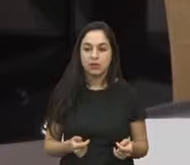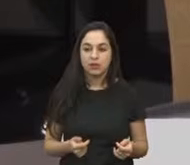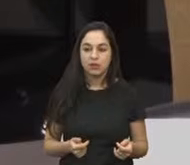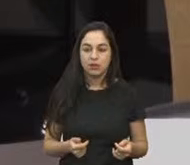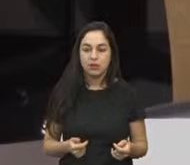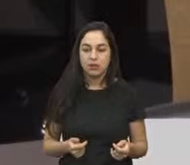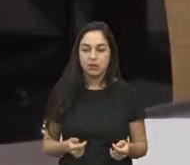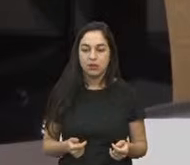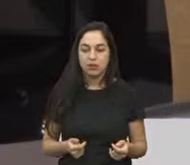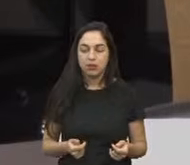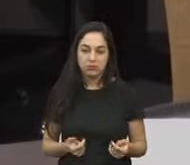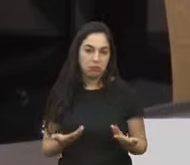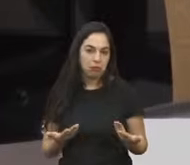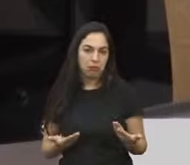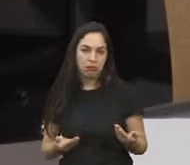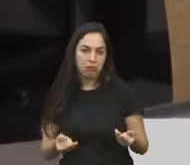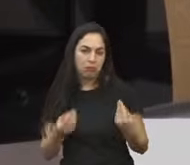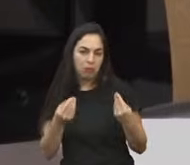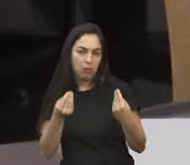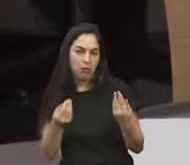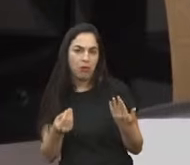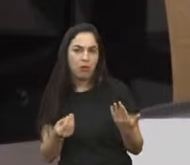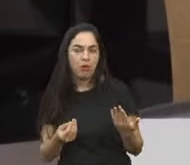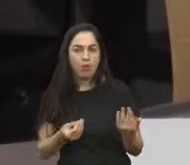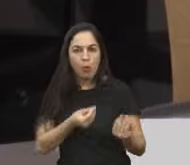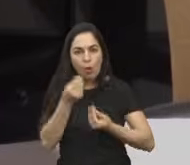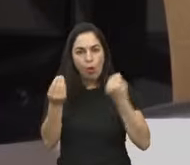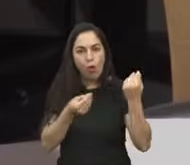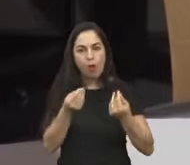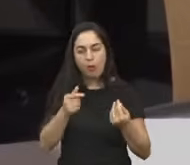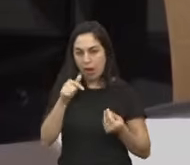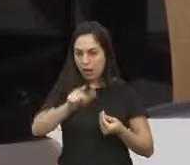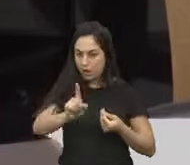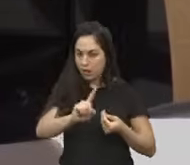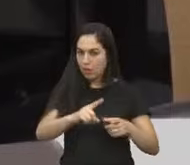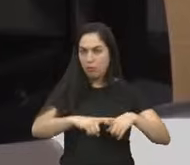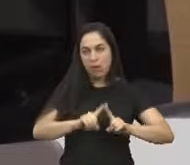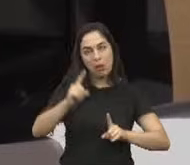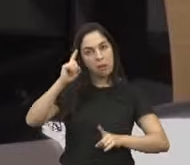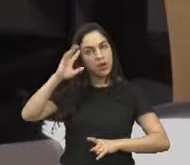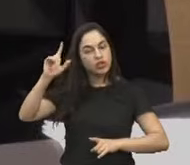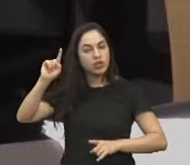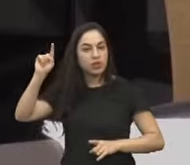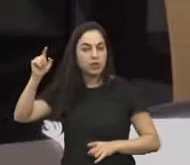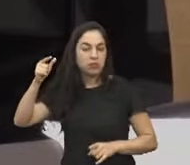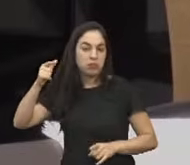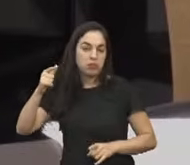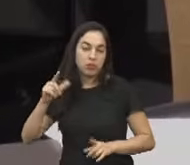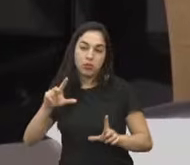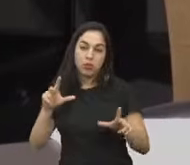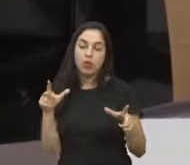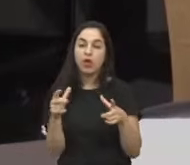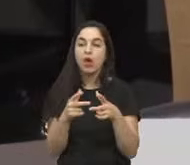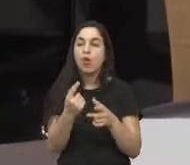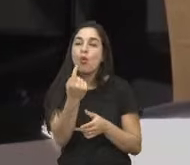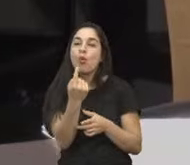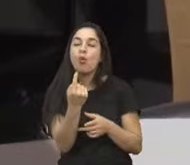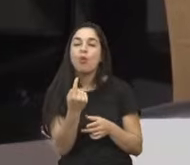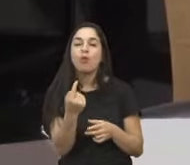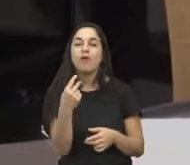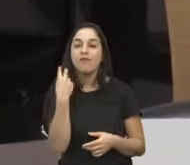dantesco, assim, não faz nenhum sentido. Vocês imaginem no cenário, não estou dizendo que é o caso dessa casa, estou de um cenário hipotético, em que um dos vereadores